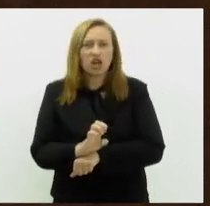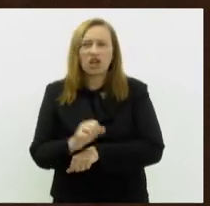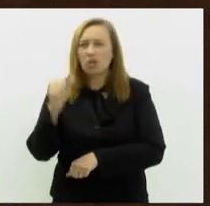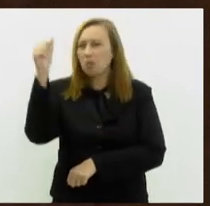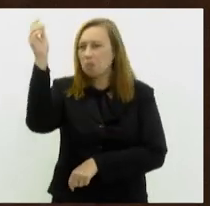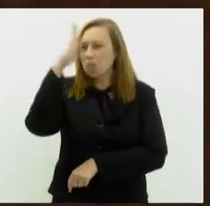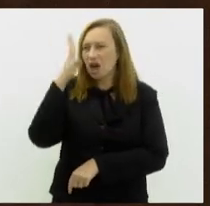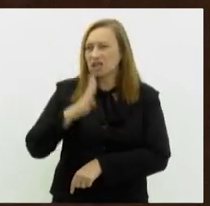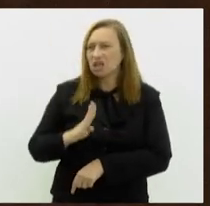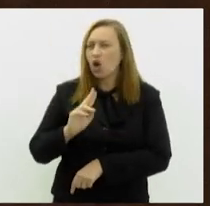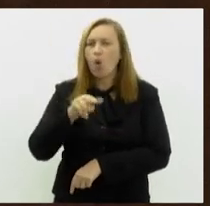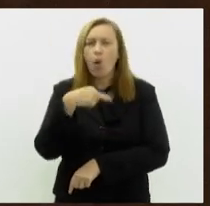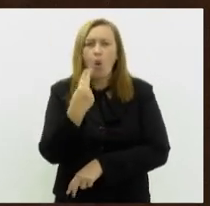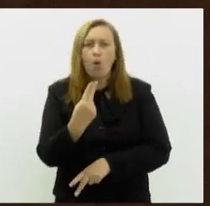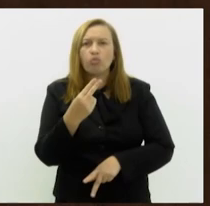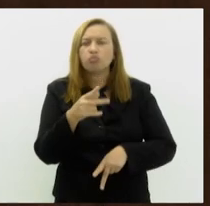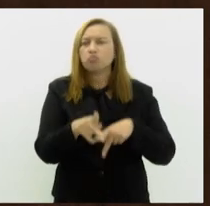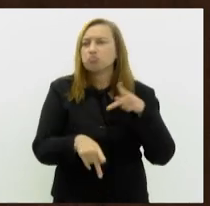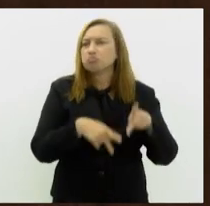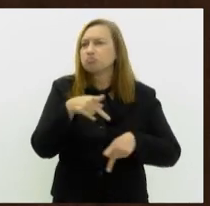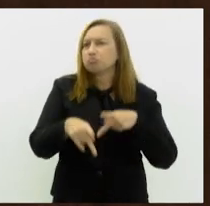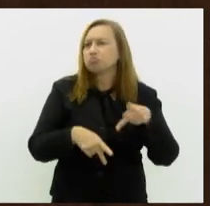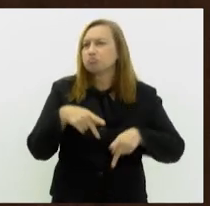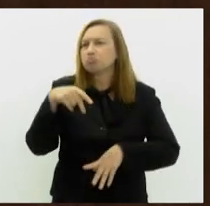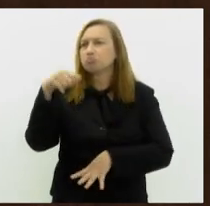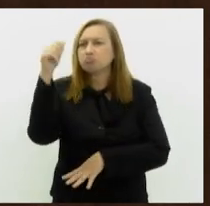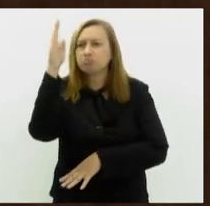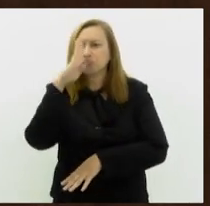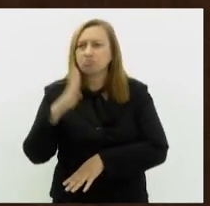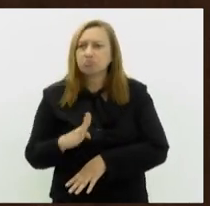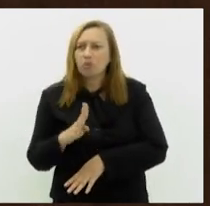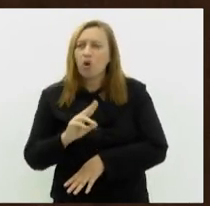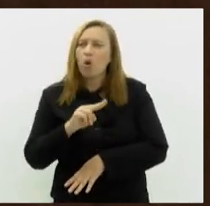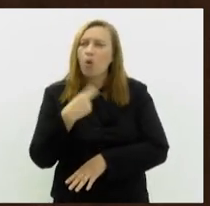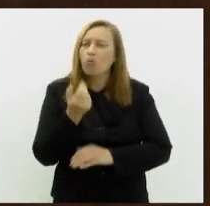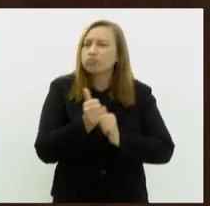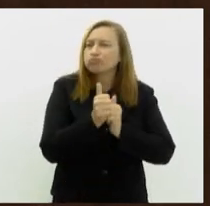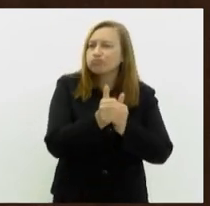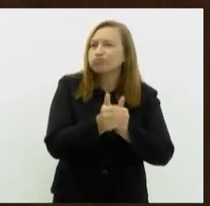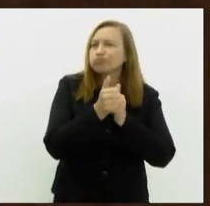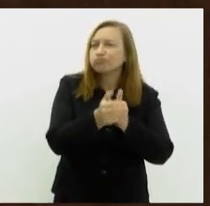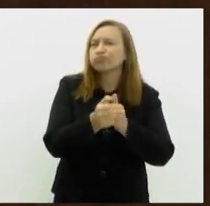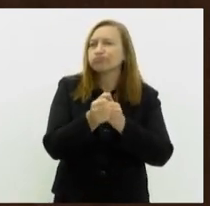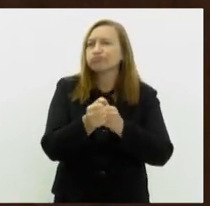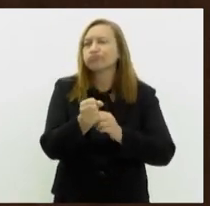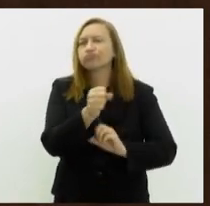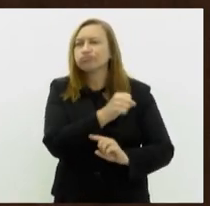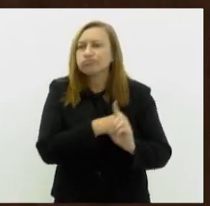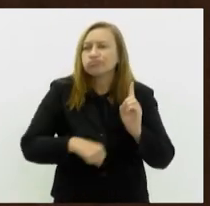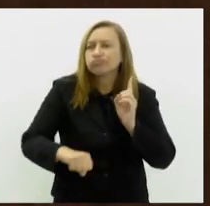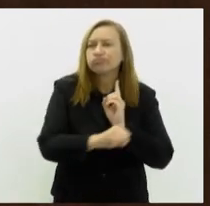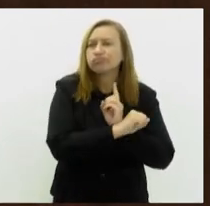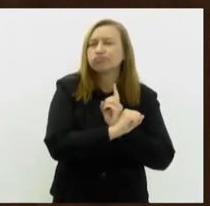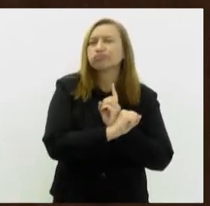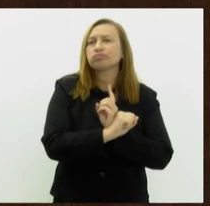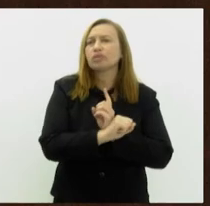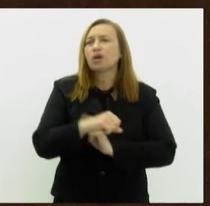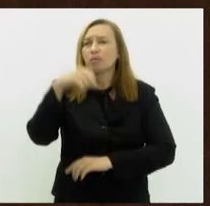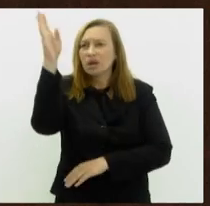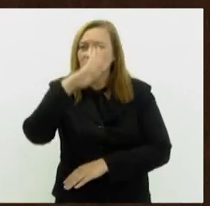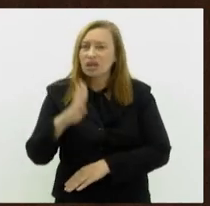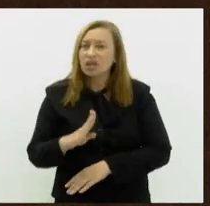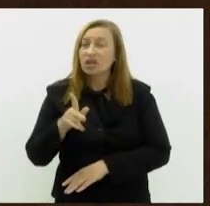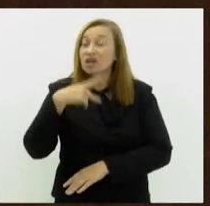brasileiro, ou o povo brasileiro, ou segmentos da sociedade brasileira, que tem dito de